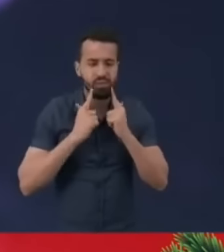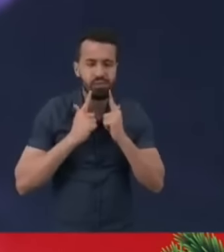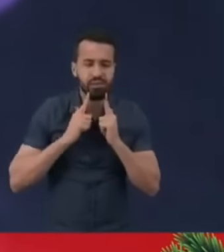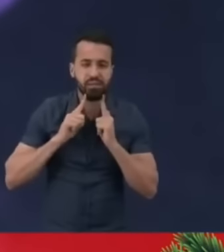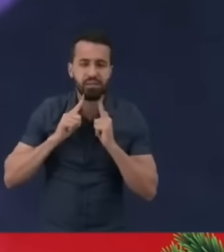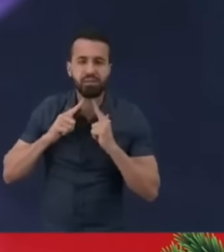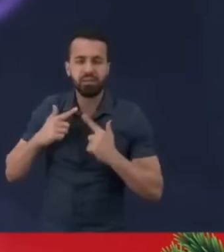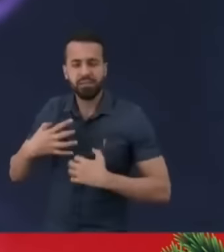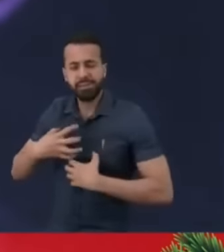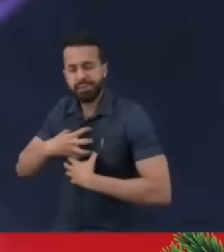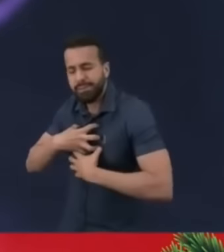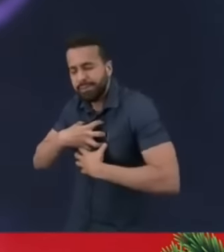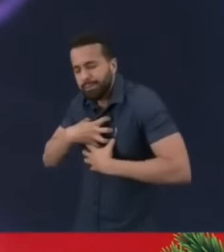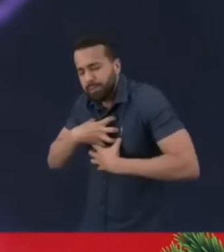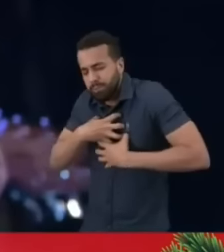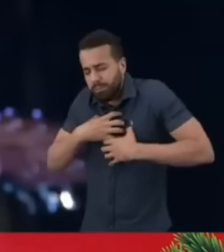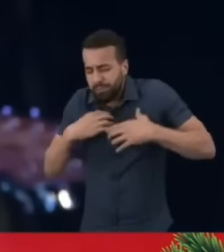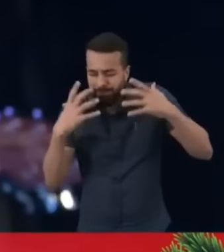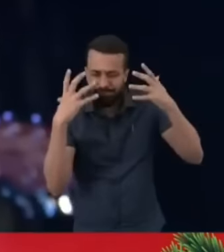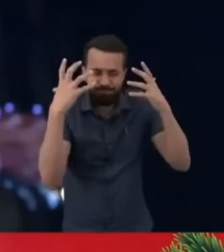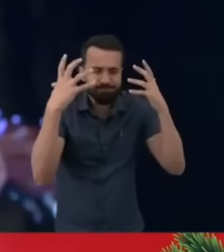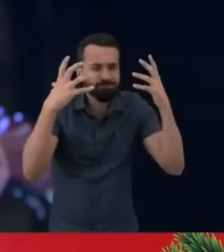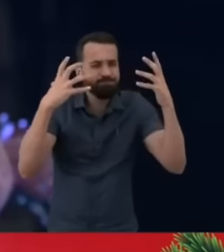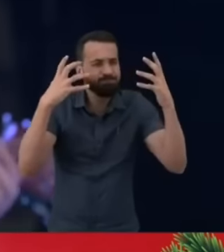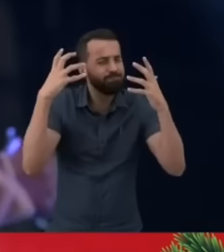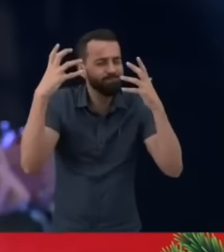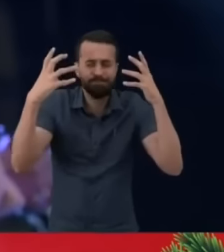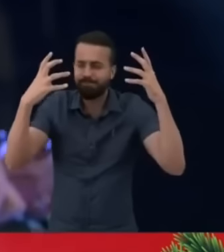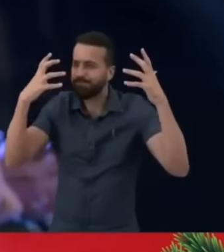sinto tão perdido.